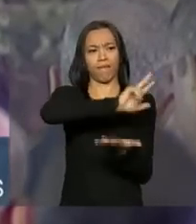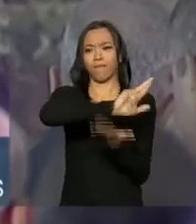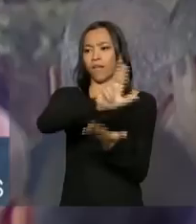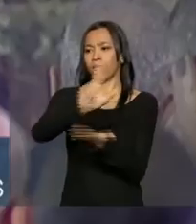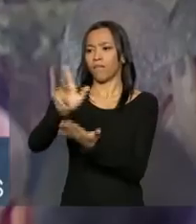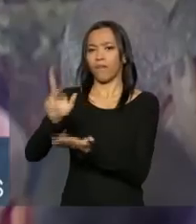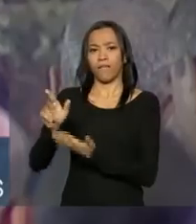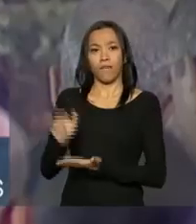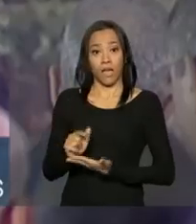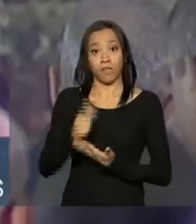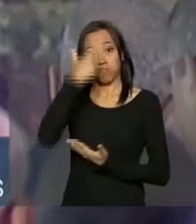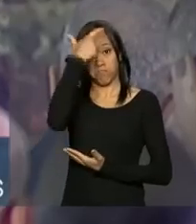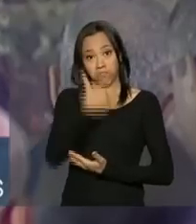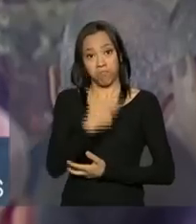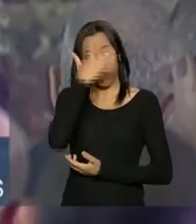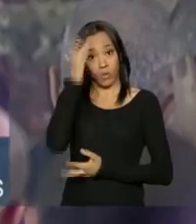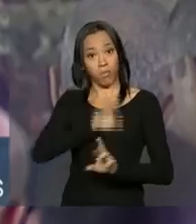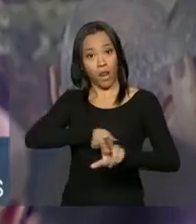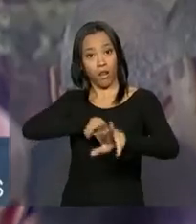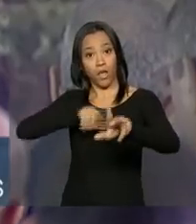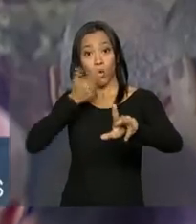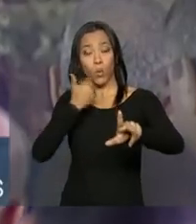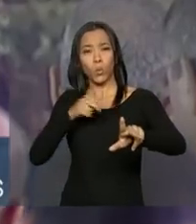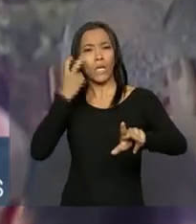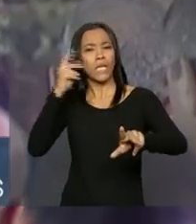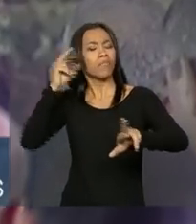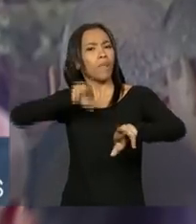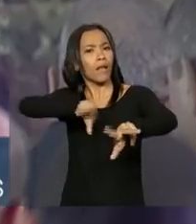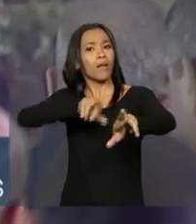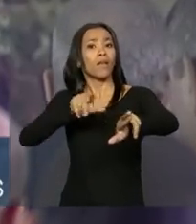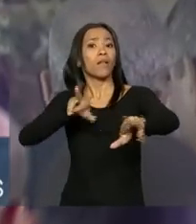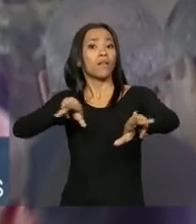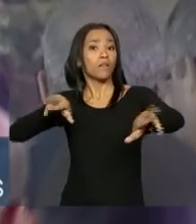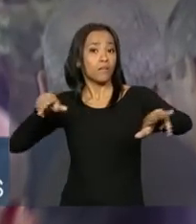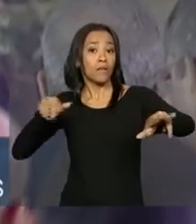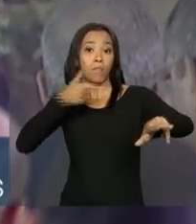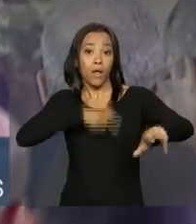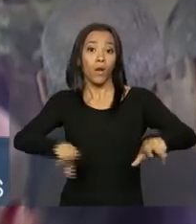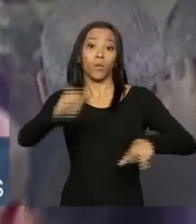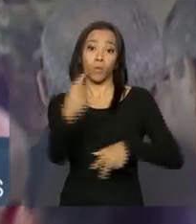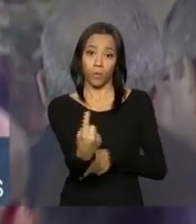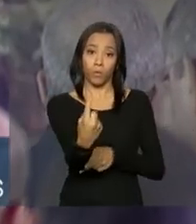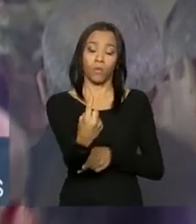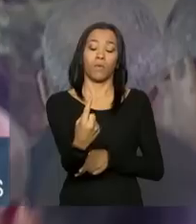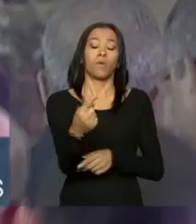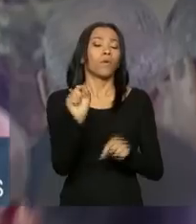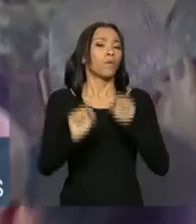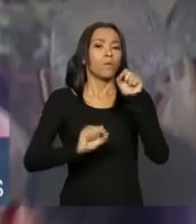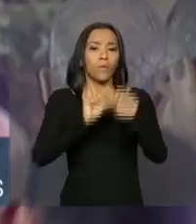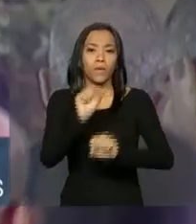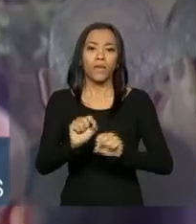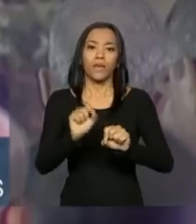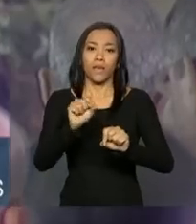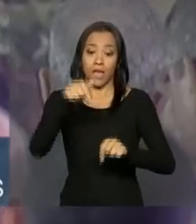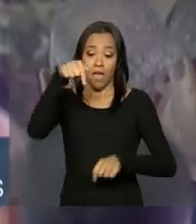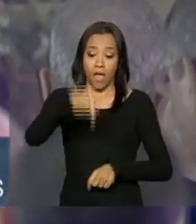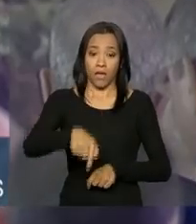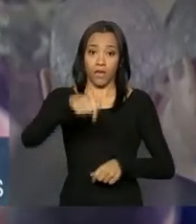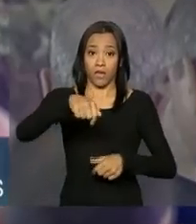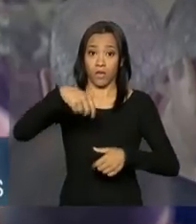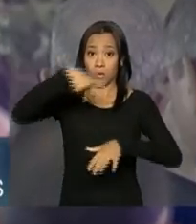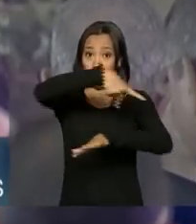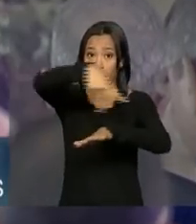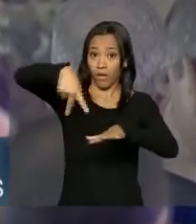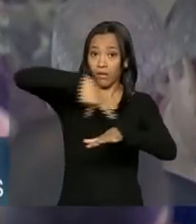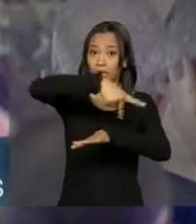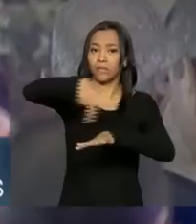diversidade e a diferença. Construiu esse espaço territorial, a alma dessa nação,